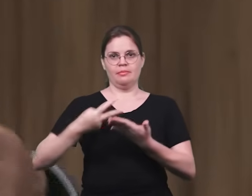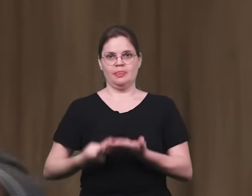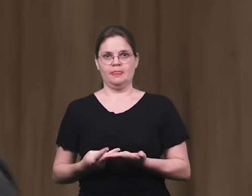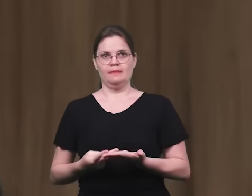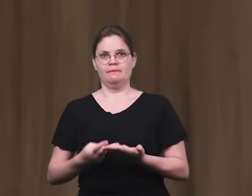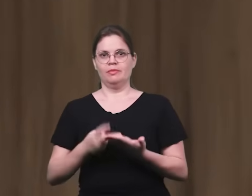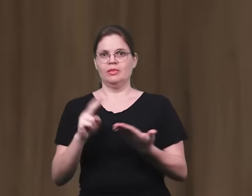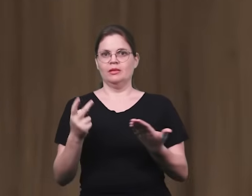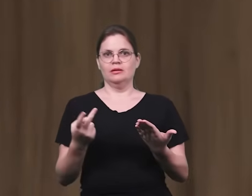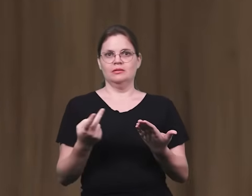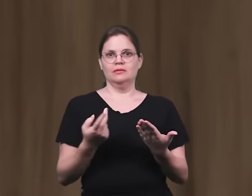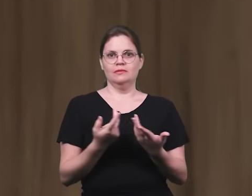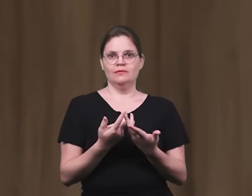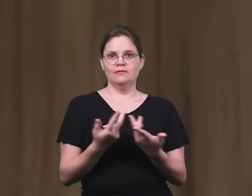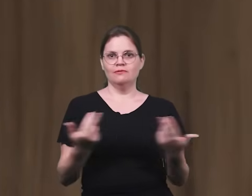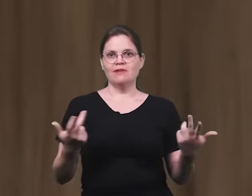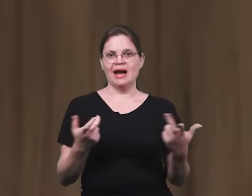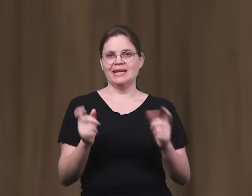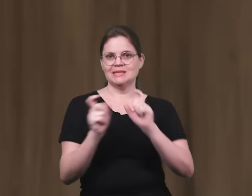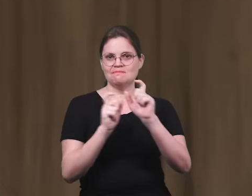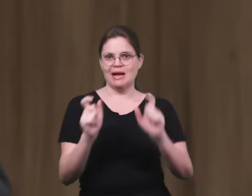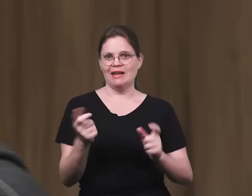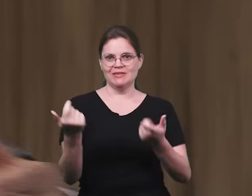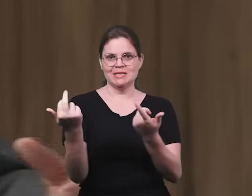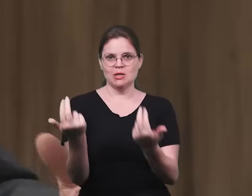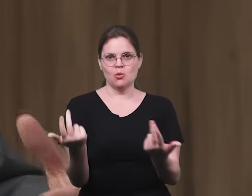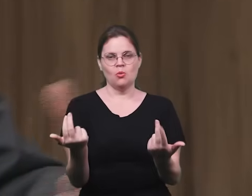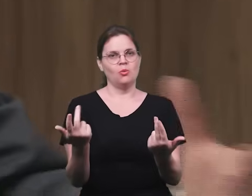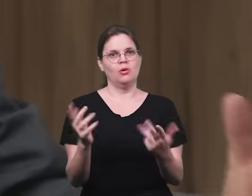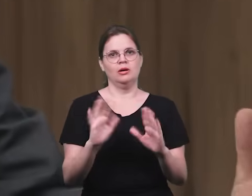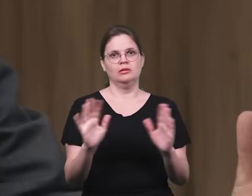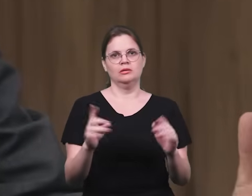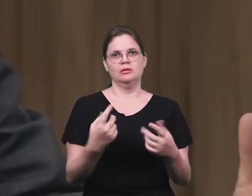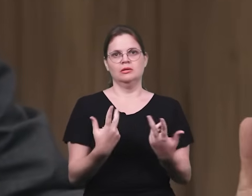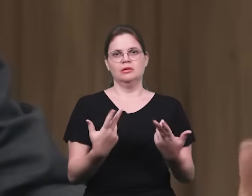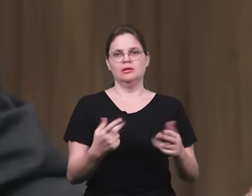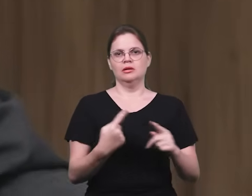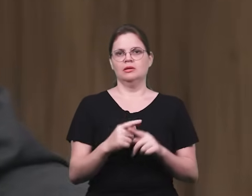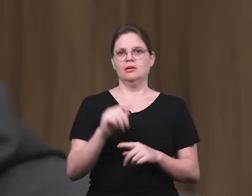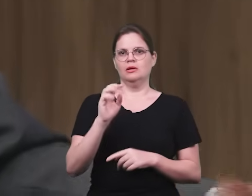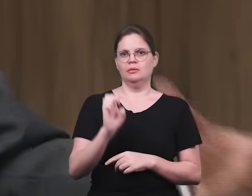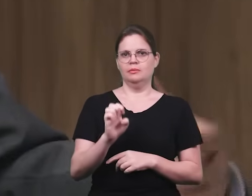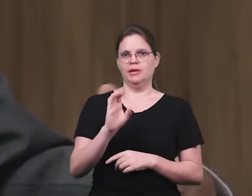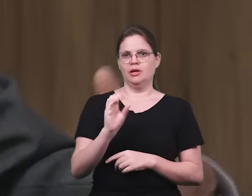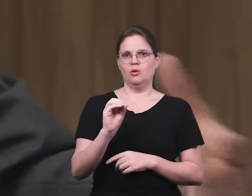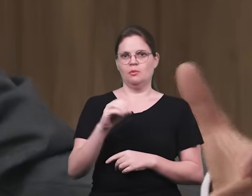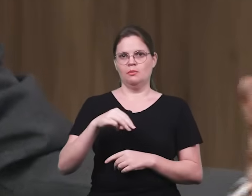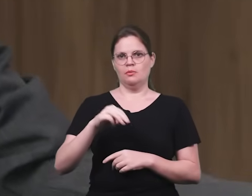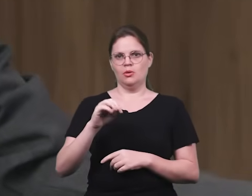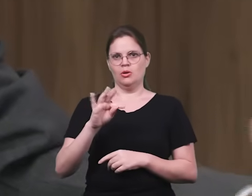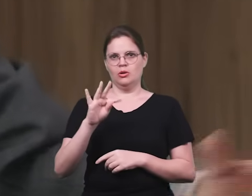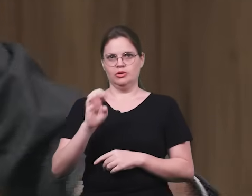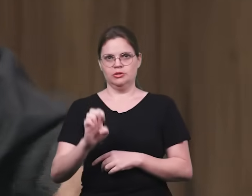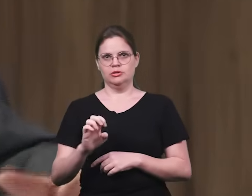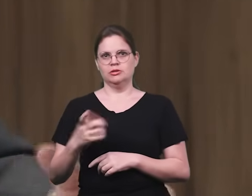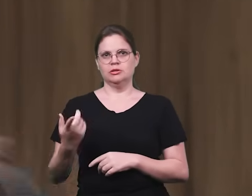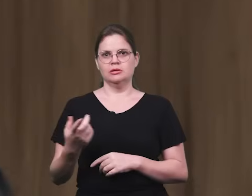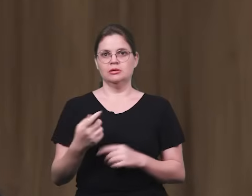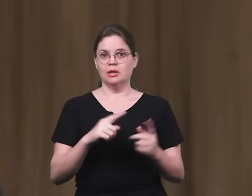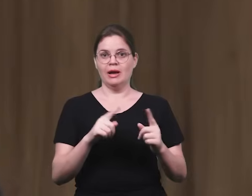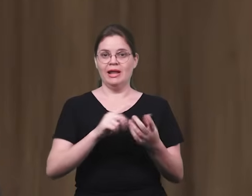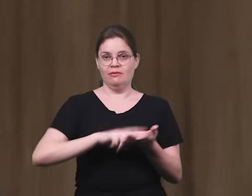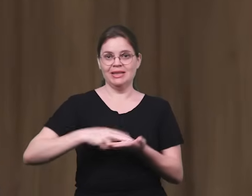como muitas palavras que nós conhecemos na Bíblia, como o behemote, né? Que é uma palavra transliterada. Ela